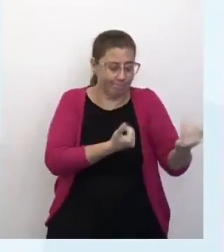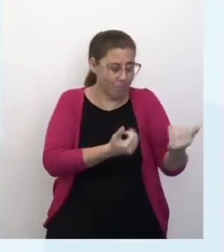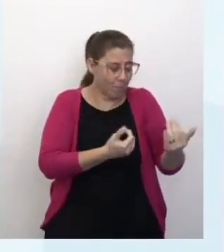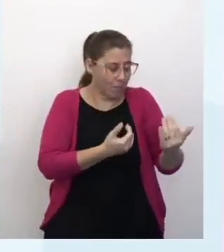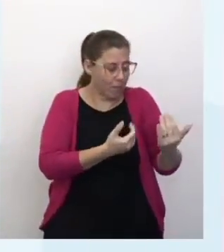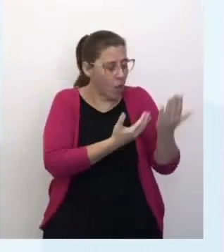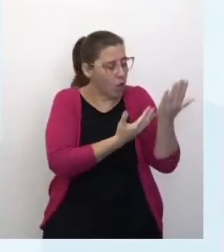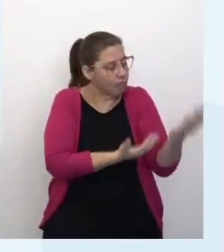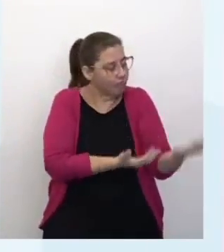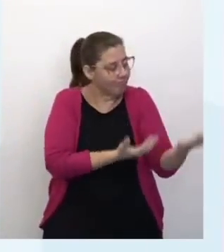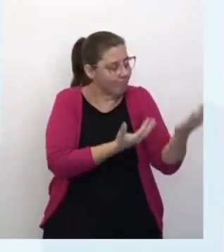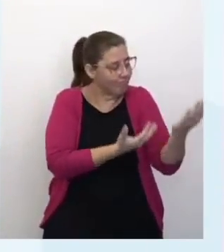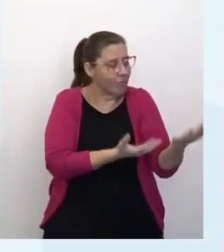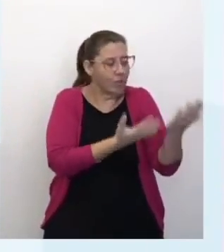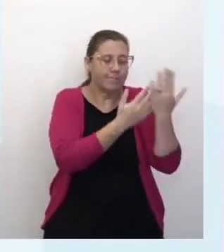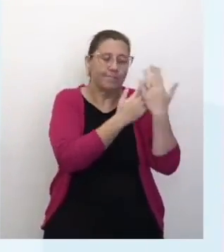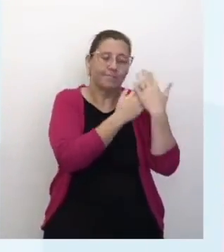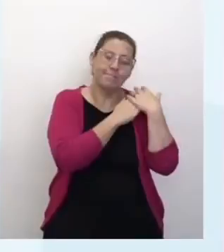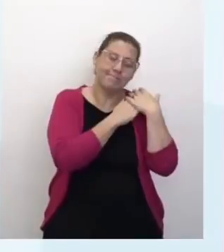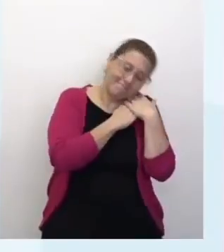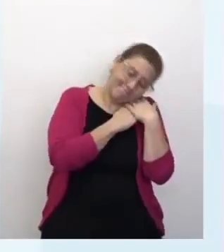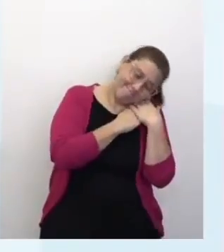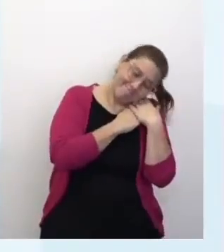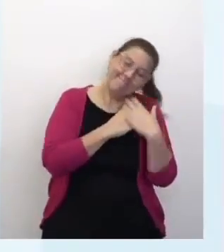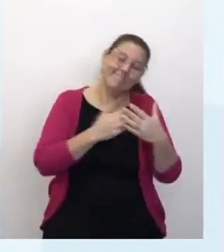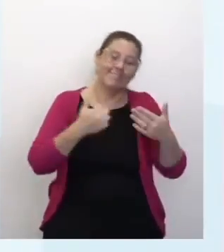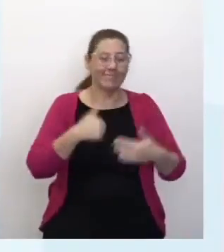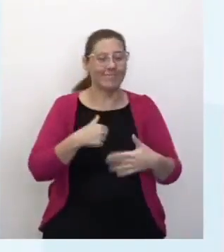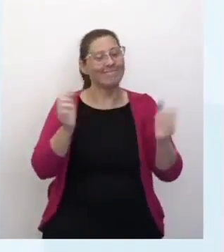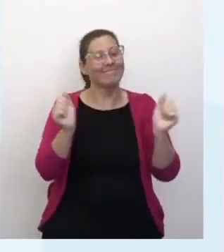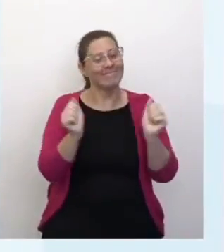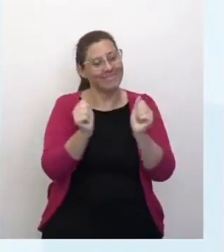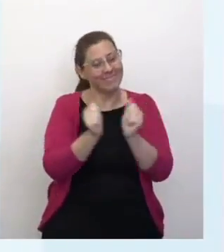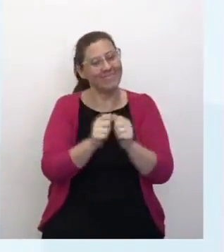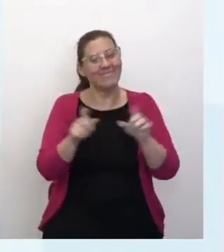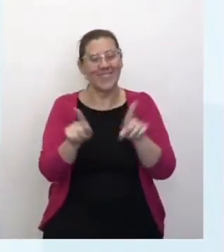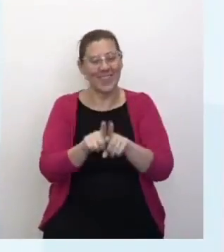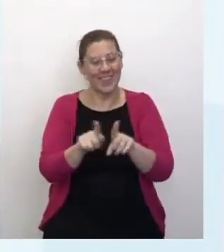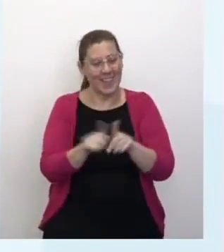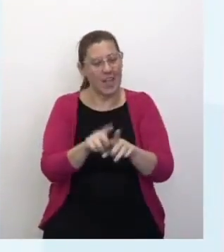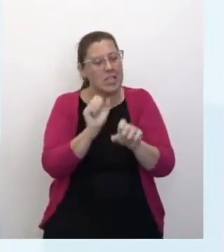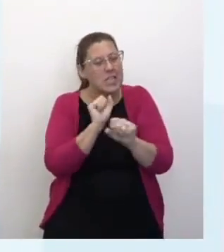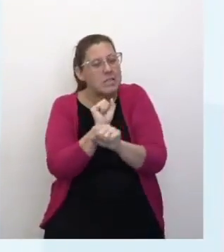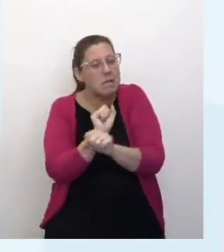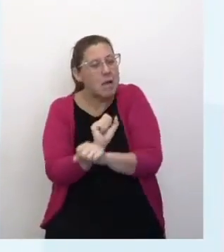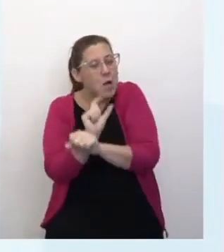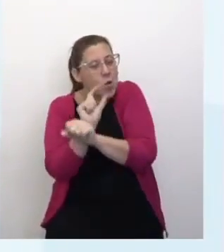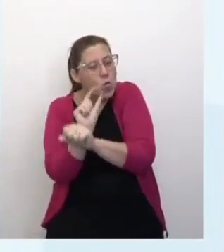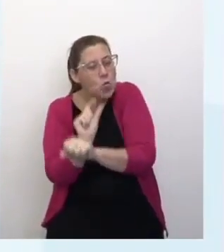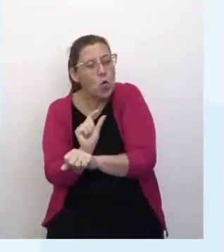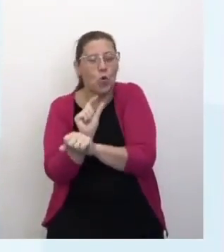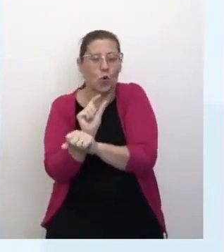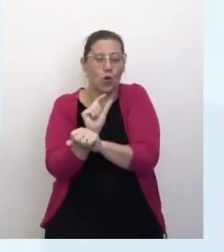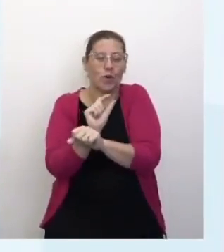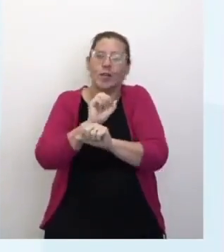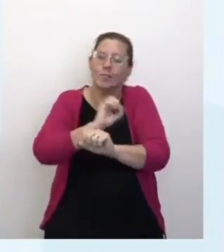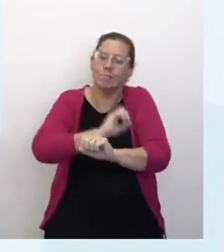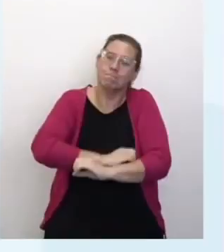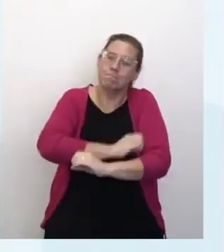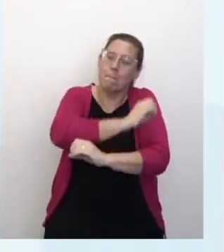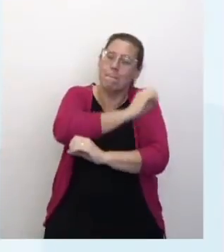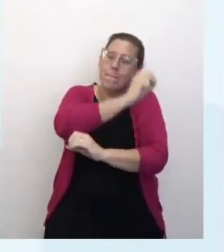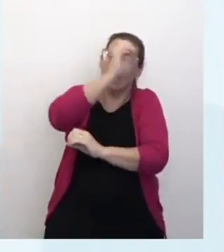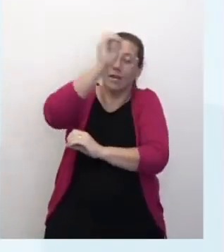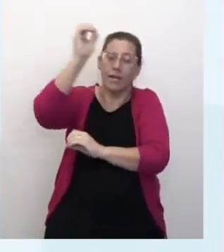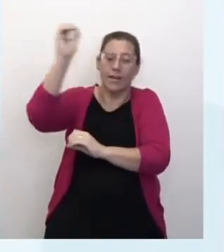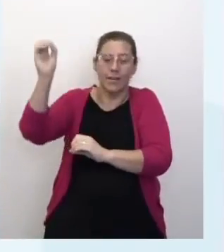minha cabeça repousar, como há pouco repousava. Espera um pouco, deixa que amanheça. E